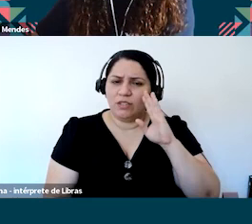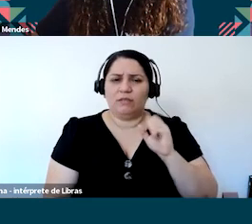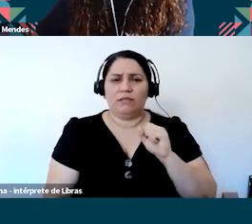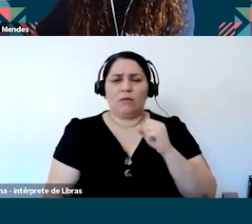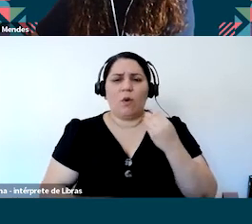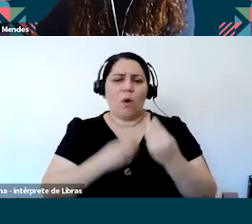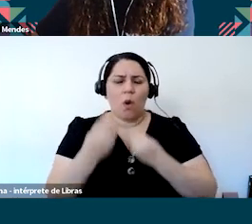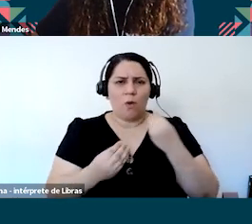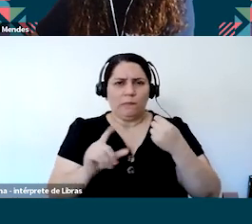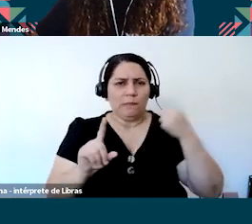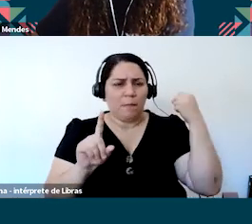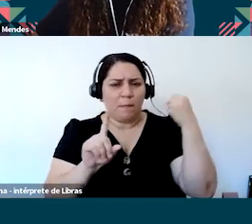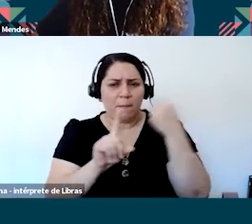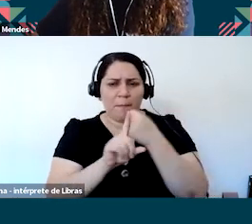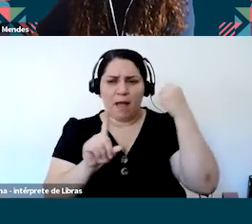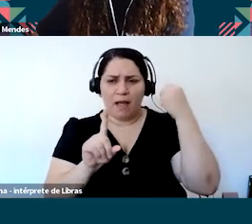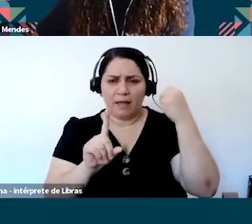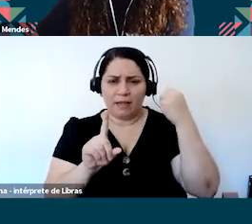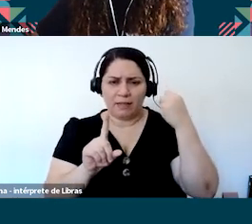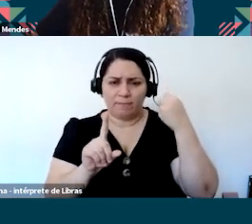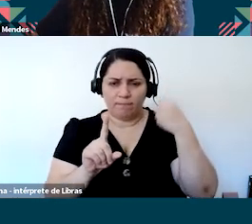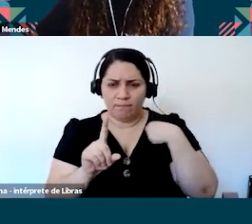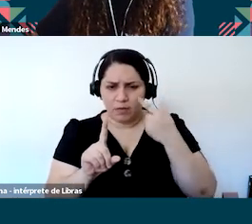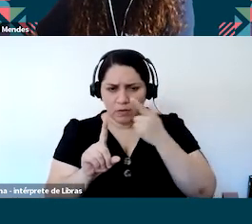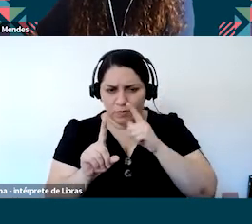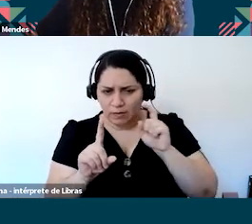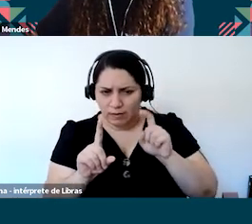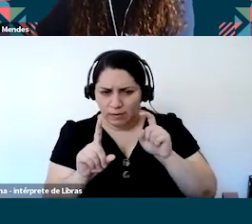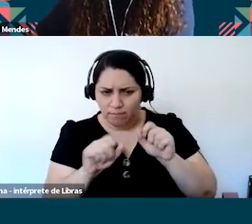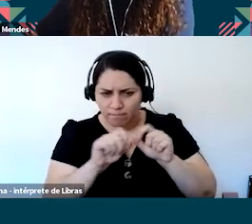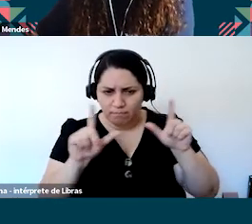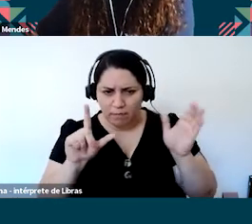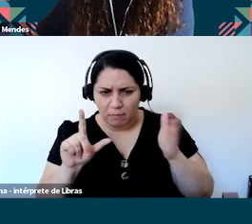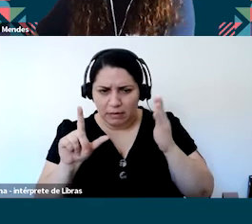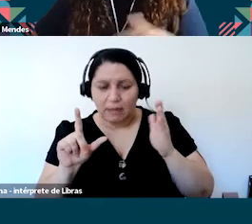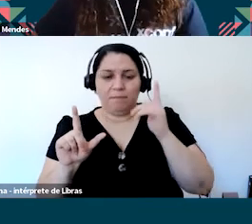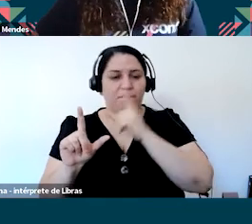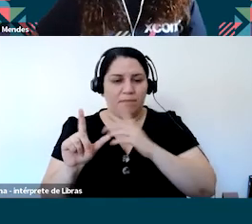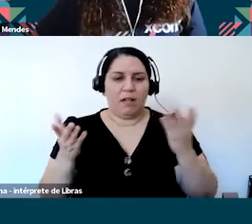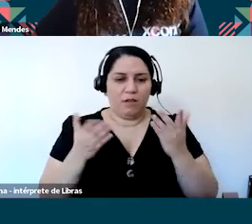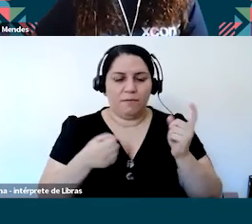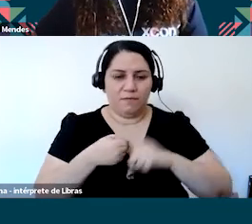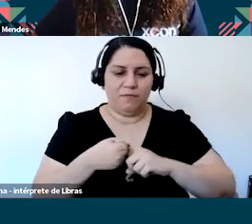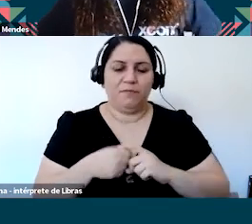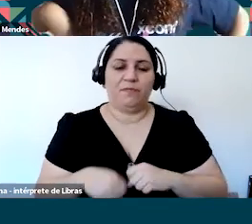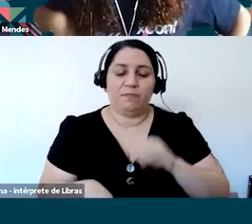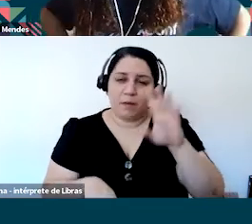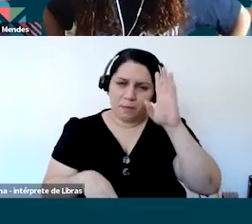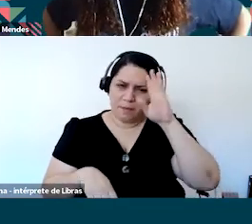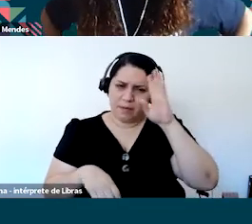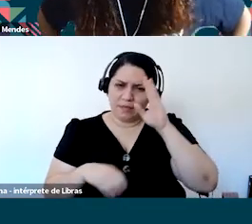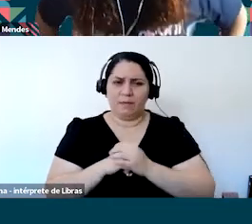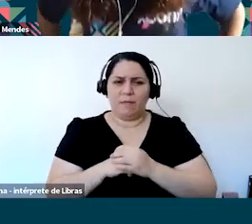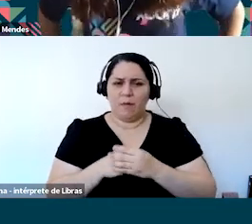Porém, se a gente for pensar no impacto... Acho que eu não estou conseguindo passar. Consegui, desculpa. Se a gente for